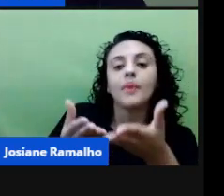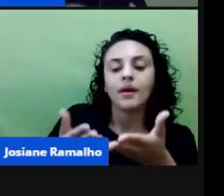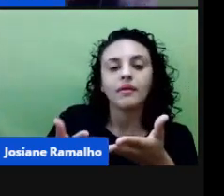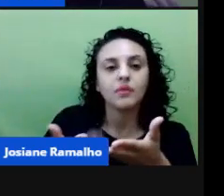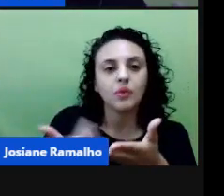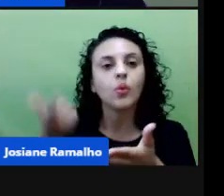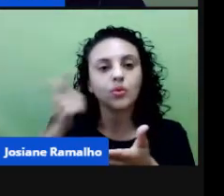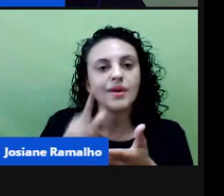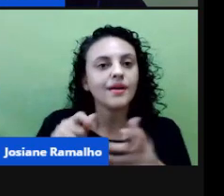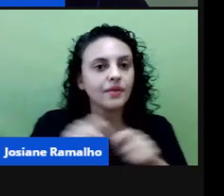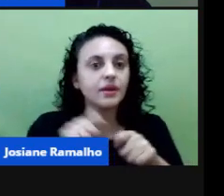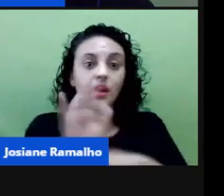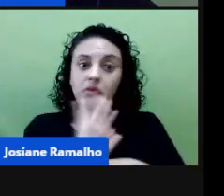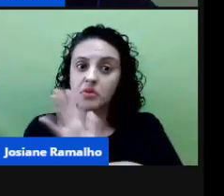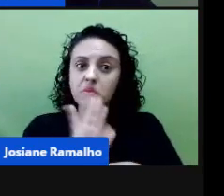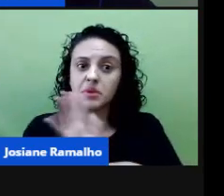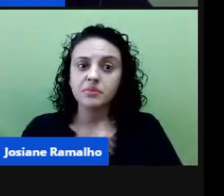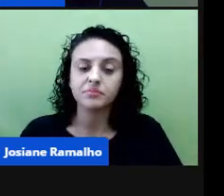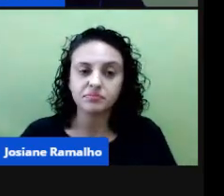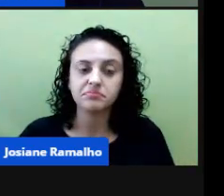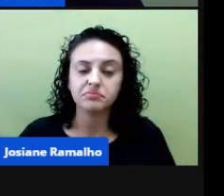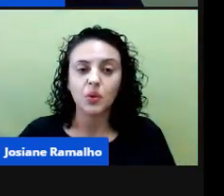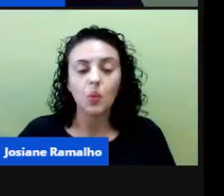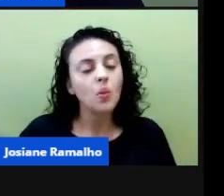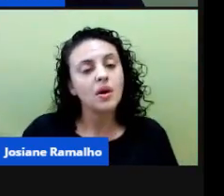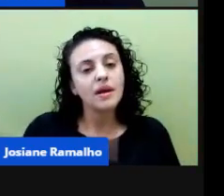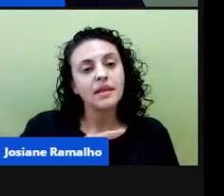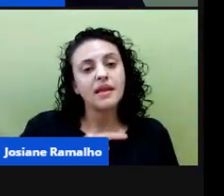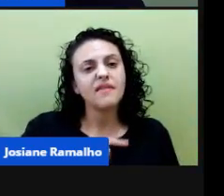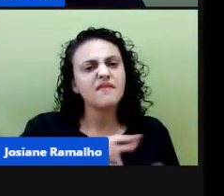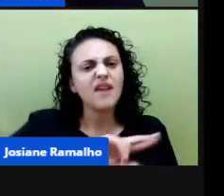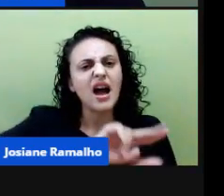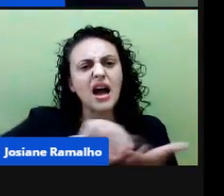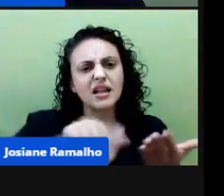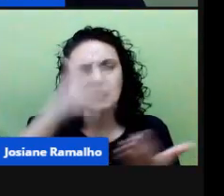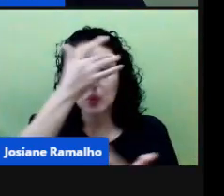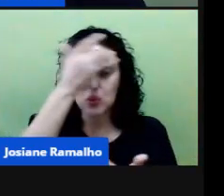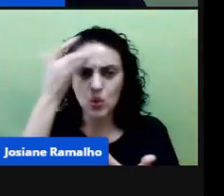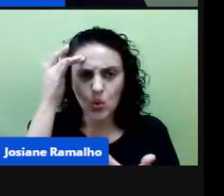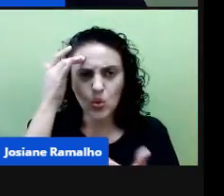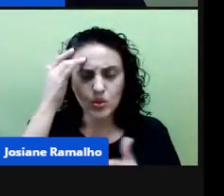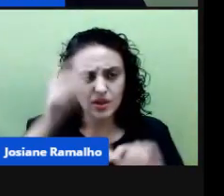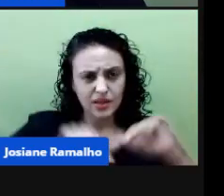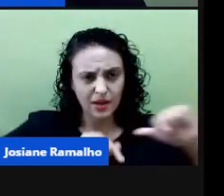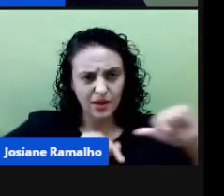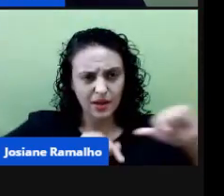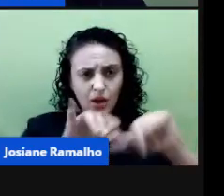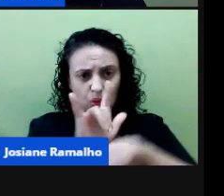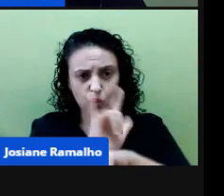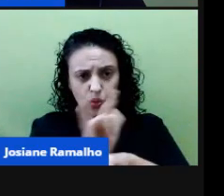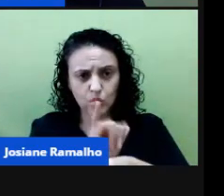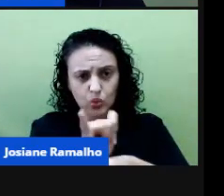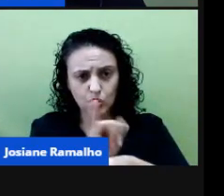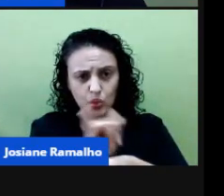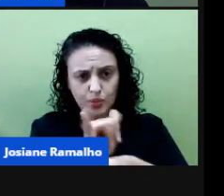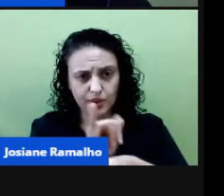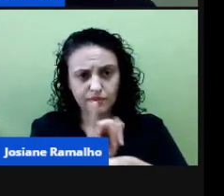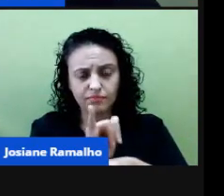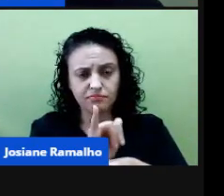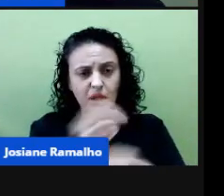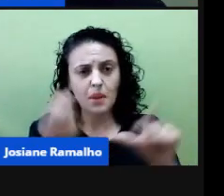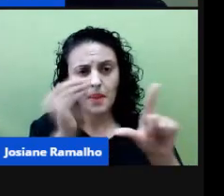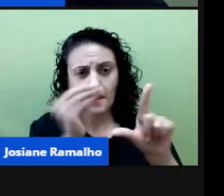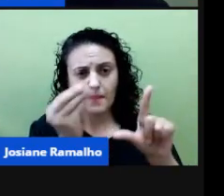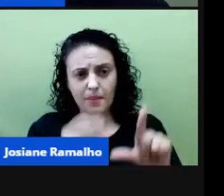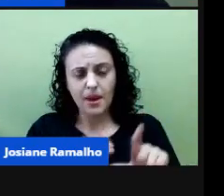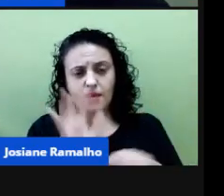e faz filme sem nunca ter entrado numa faculdade. Por quê? Porque essa gramática audiovisual ela já está inserida no nosso